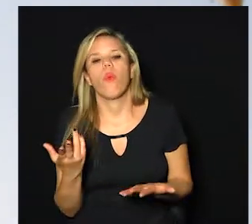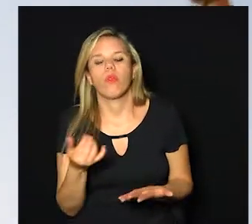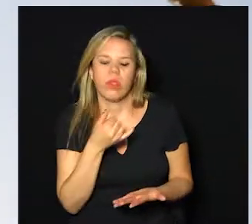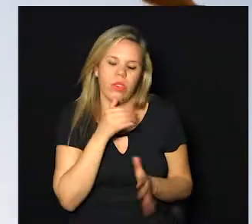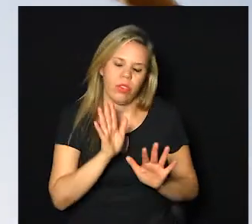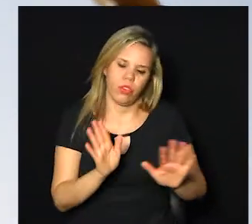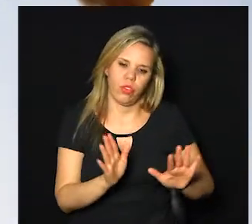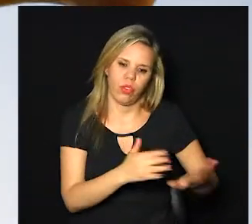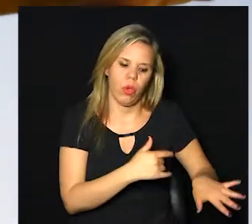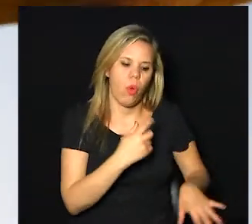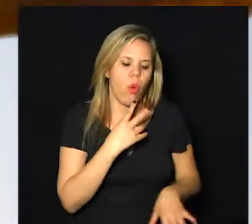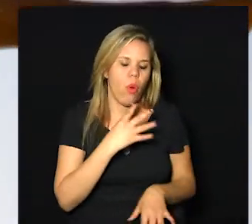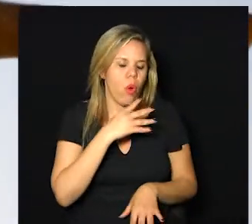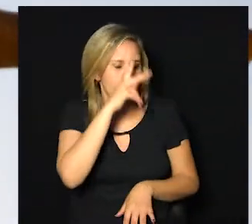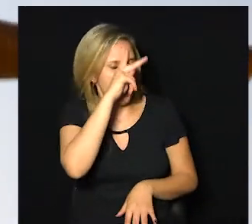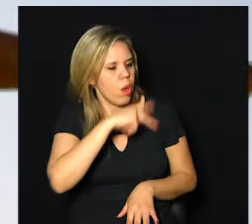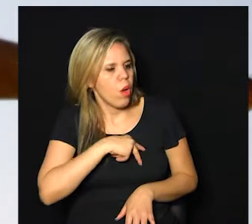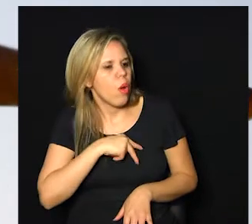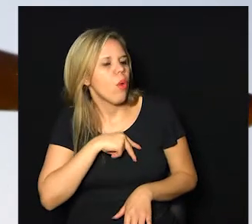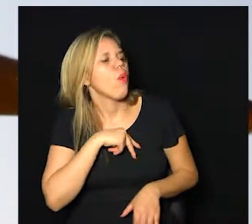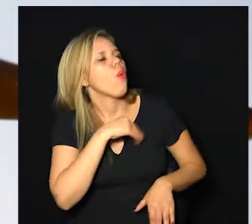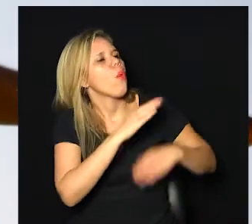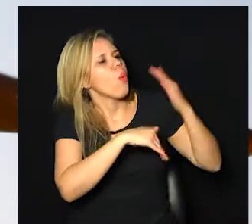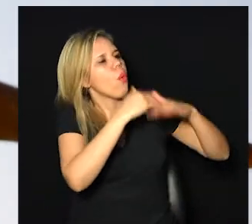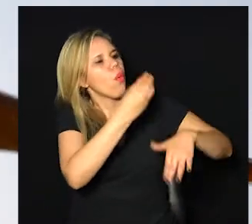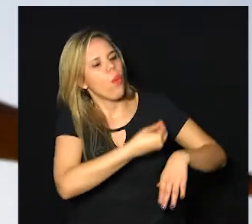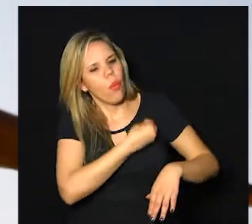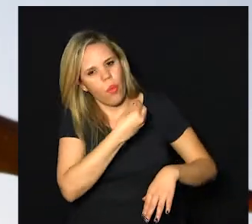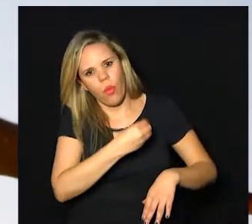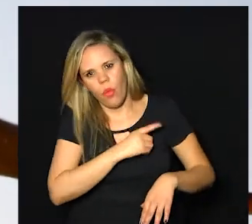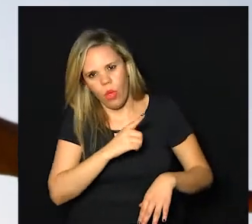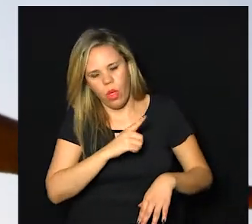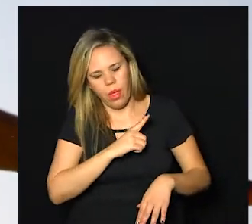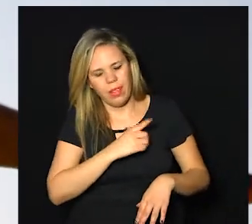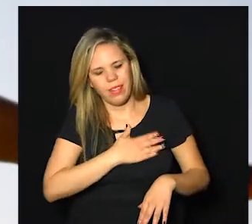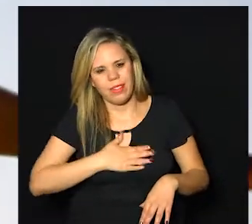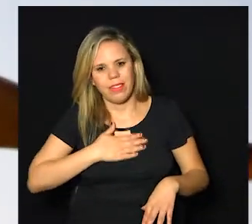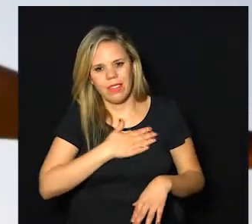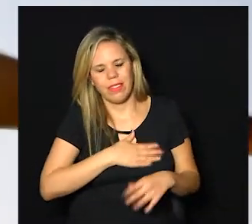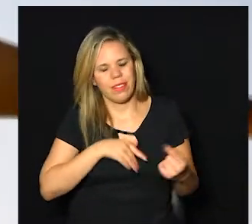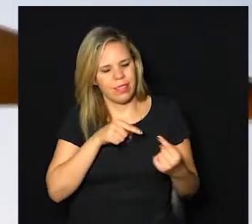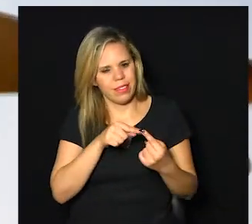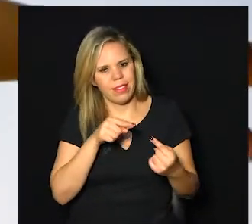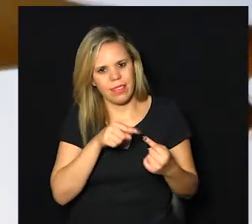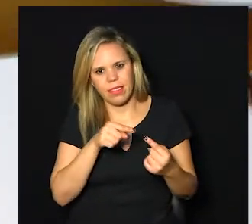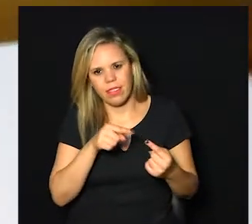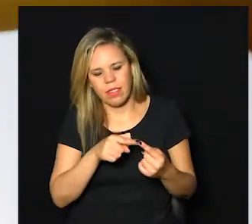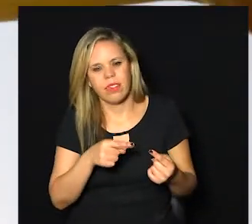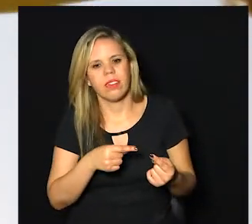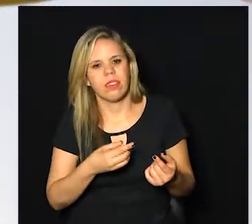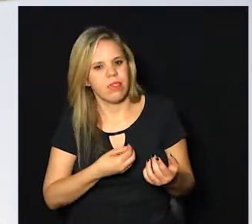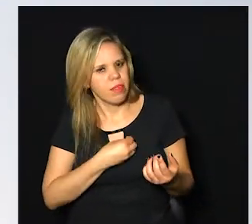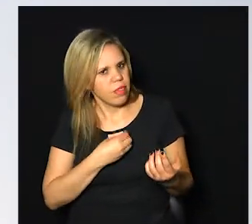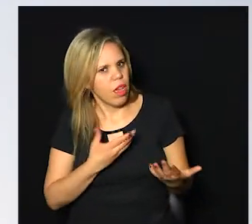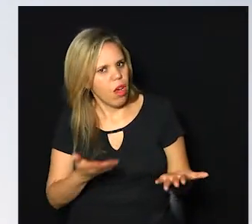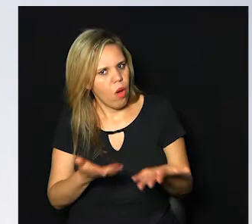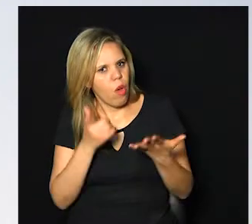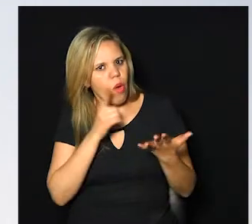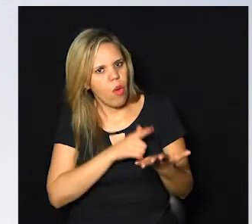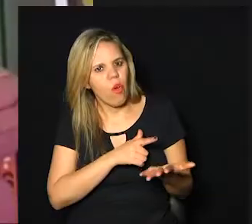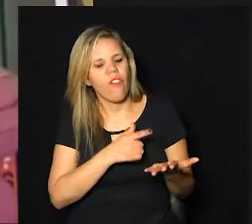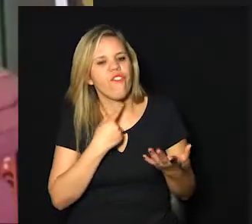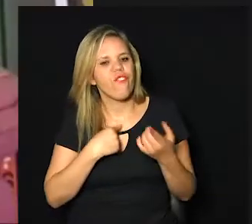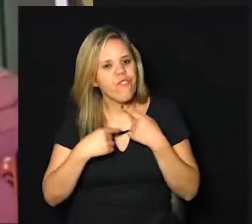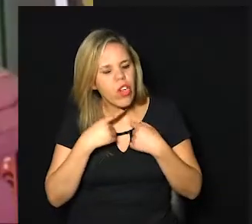Então, eu me conhecer, eu construo uma vida que me satisfaça, eu construo uma vida que atende aos meus desejos e às